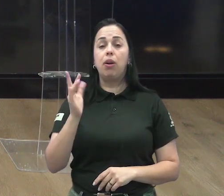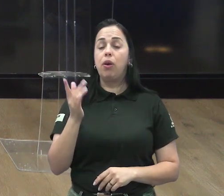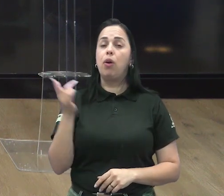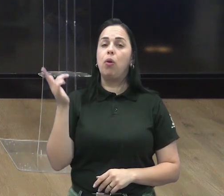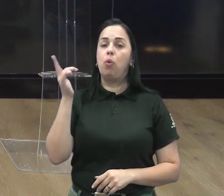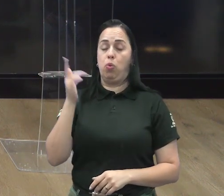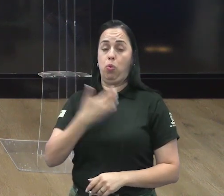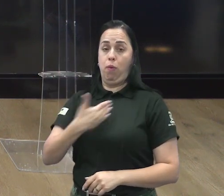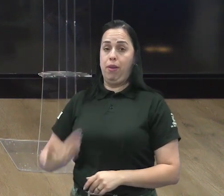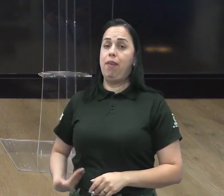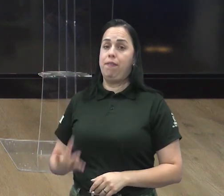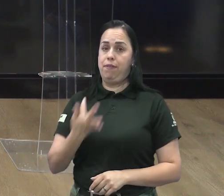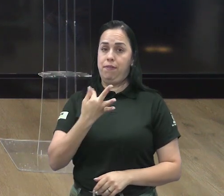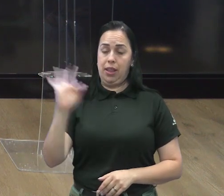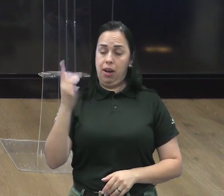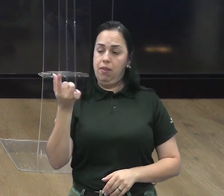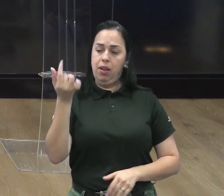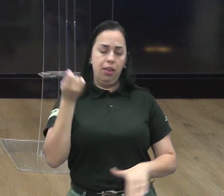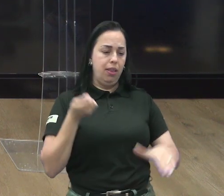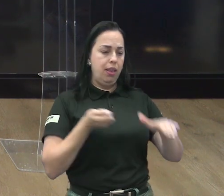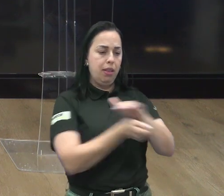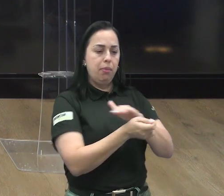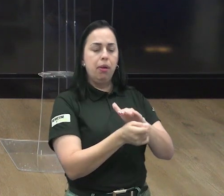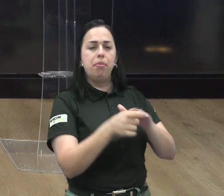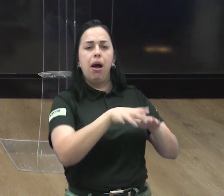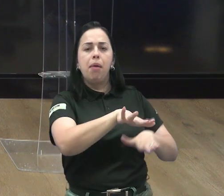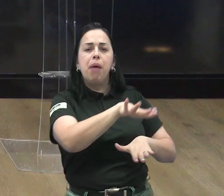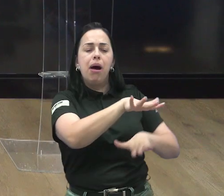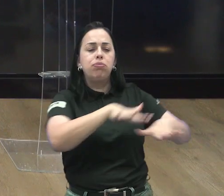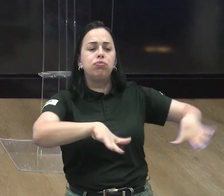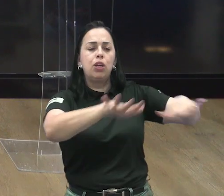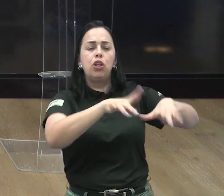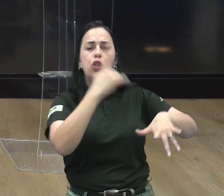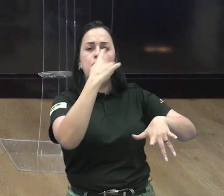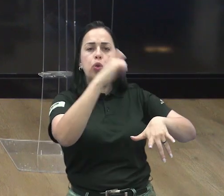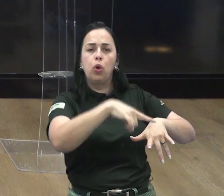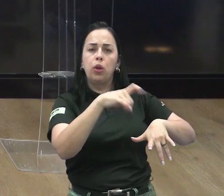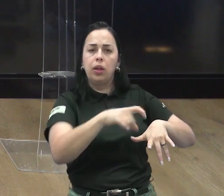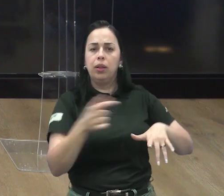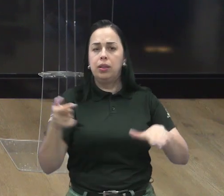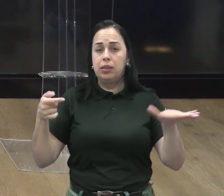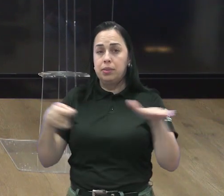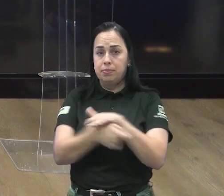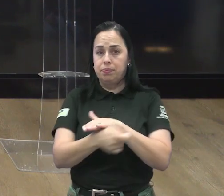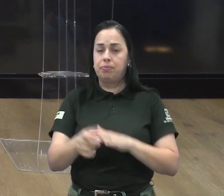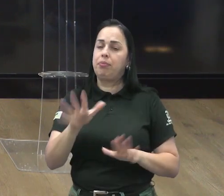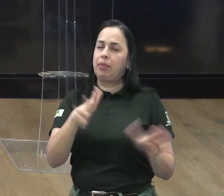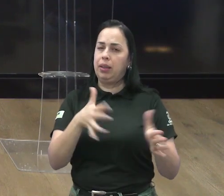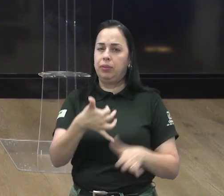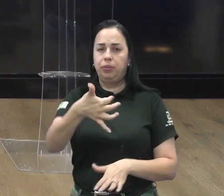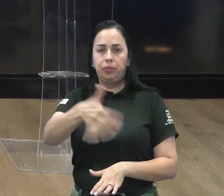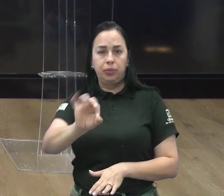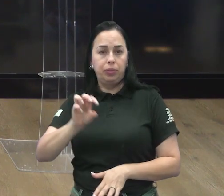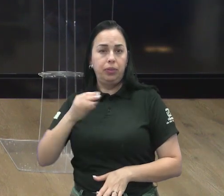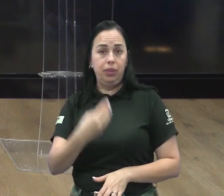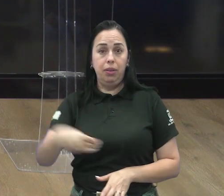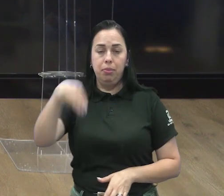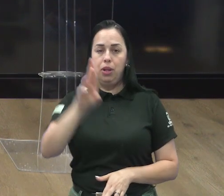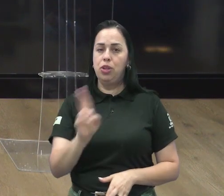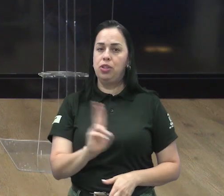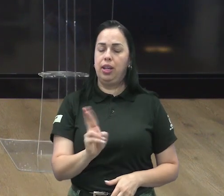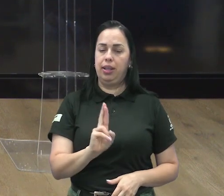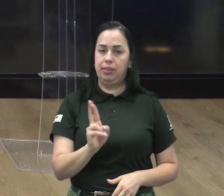vai receber recurso do governo federal para investir na gestão de resíduos sólidos. O investimento total será de mais de